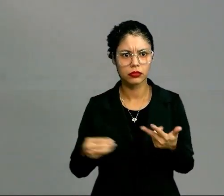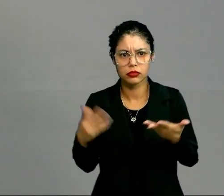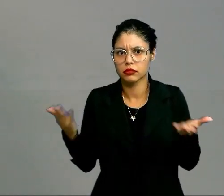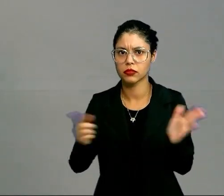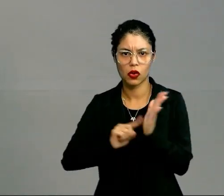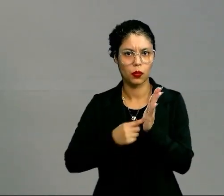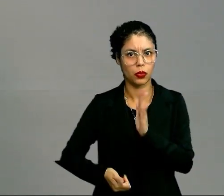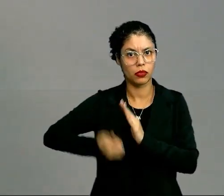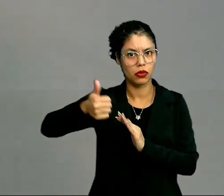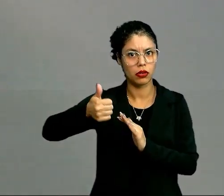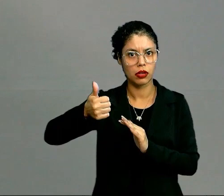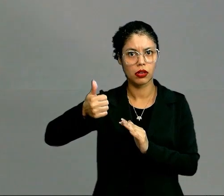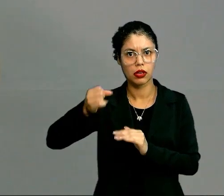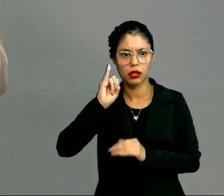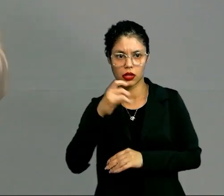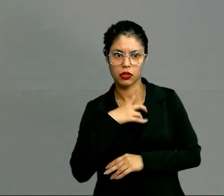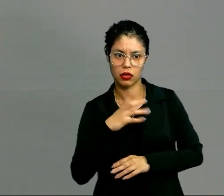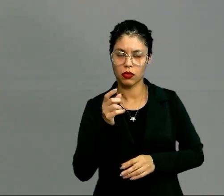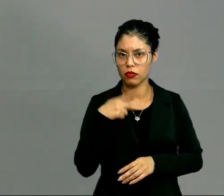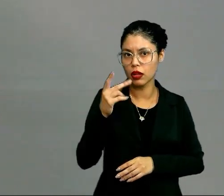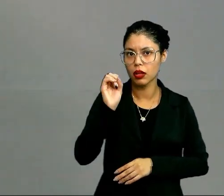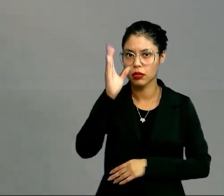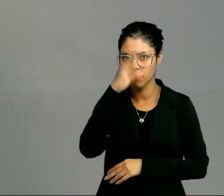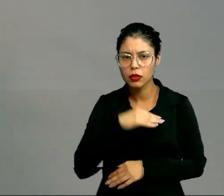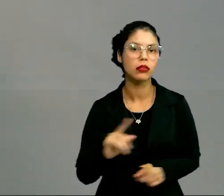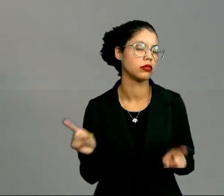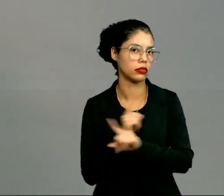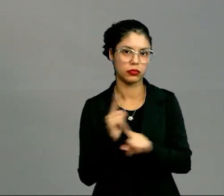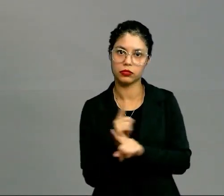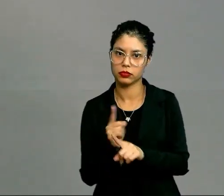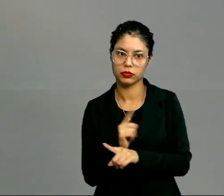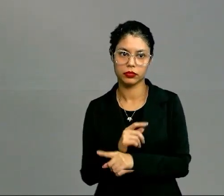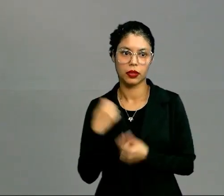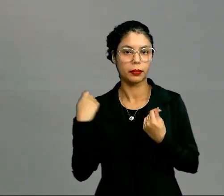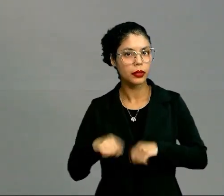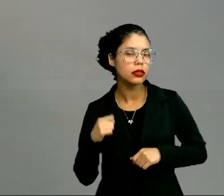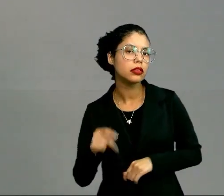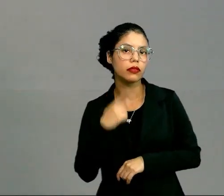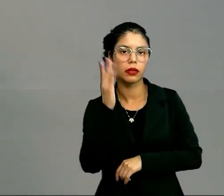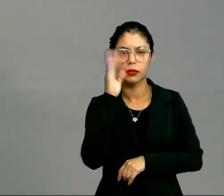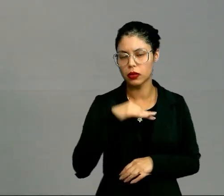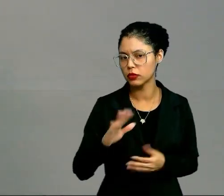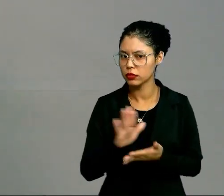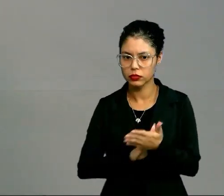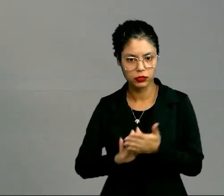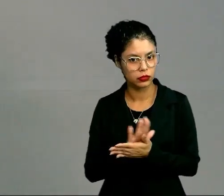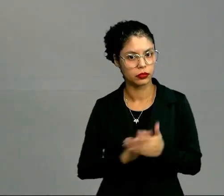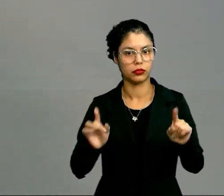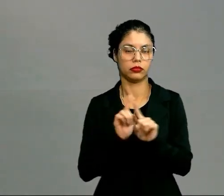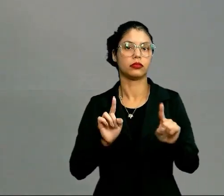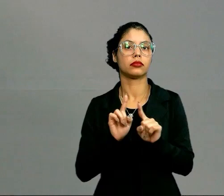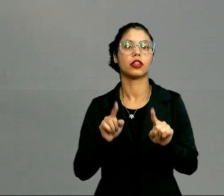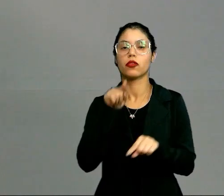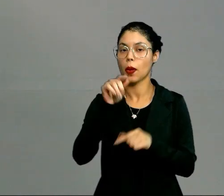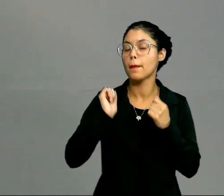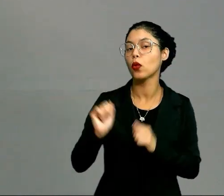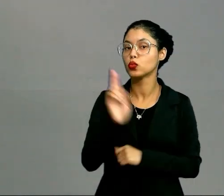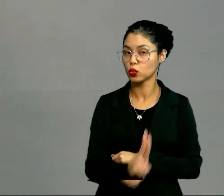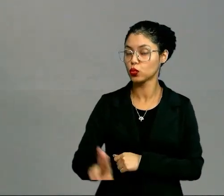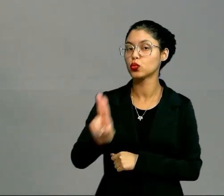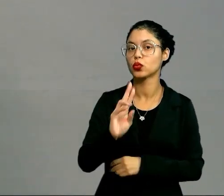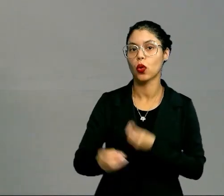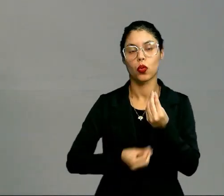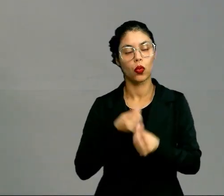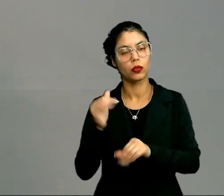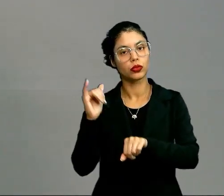ponto positivo se eu tenho só que falar mal? Não, né, gente? Não é que você tenha que falar mal. Em momento nenhum eu disse isso. Você pode utilizar